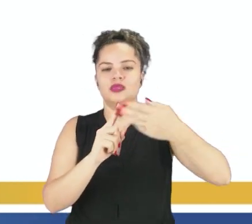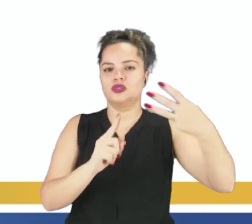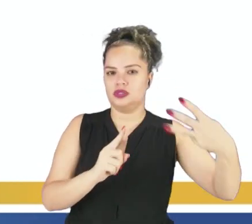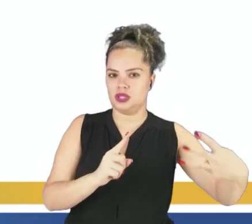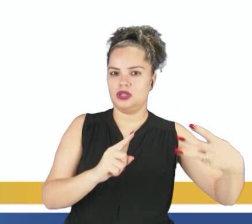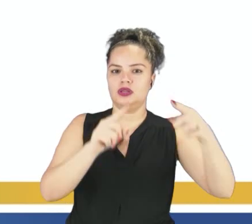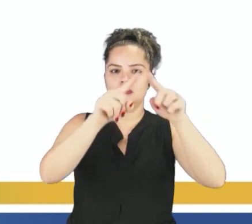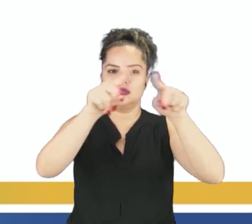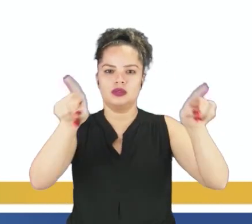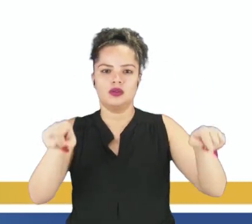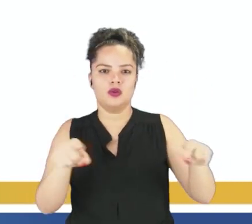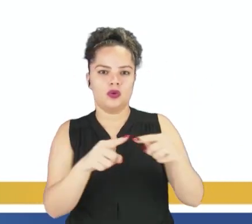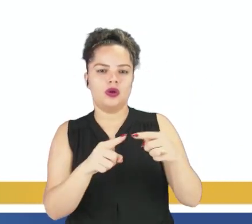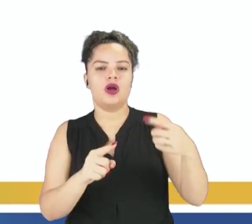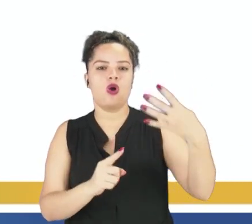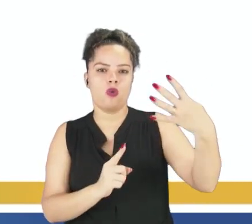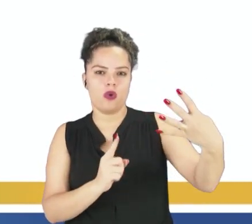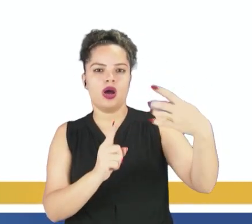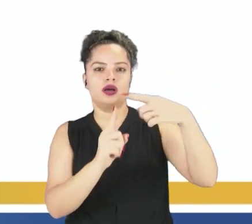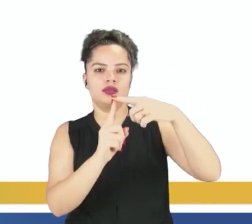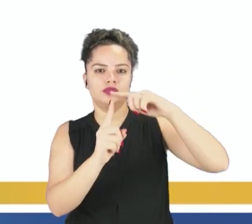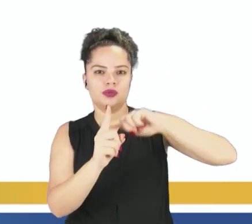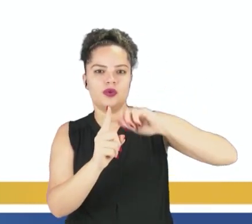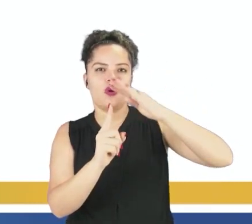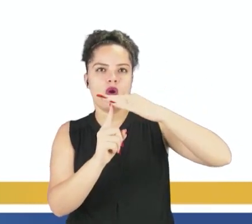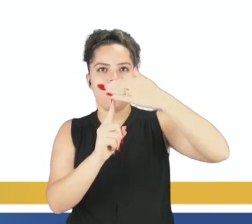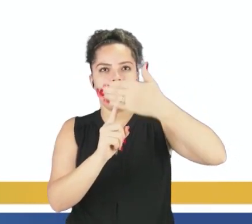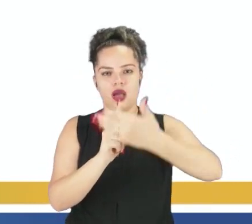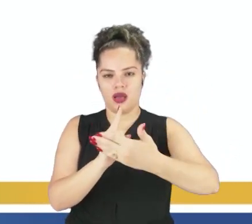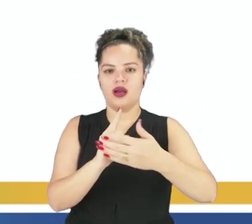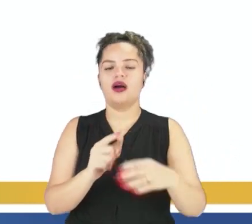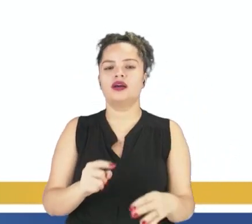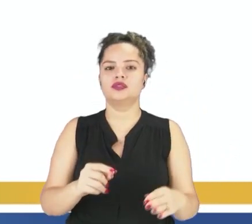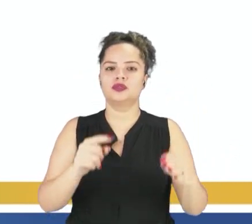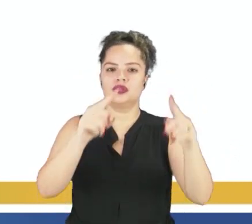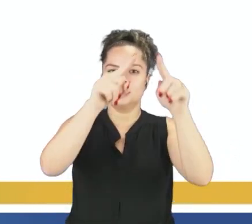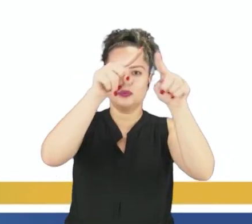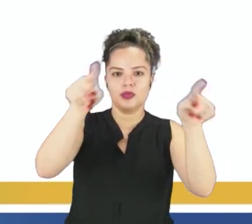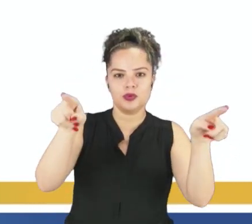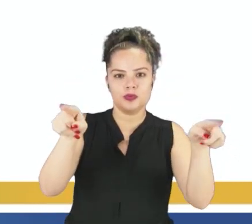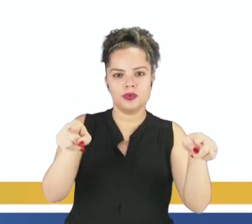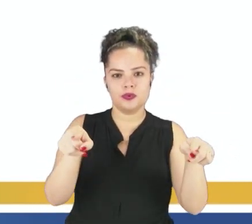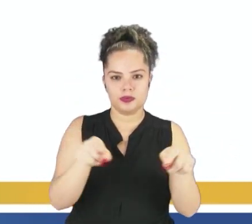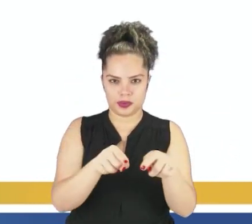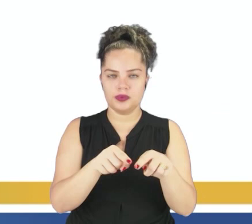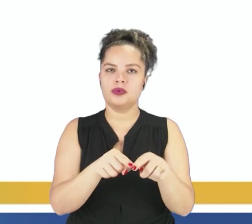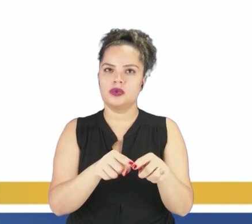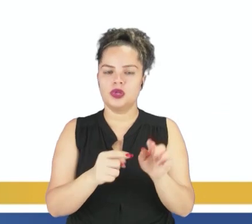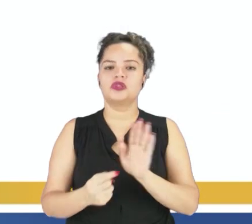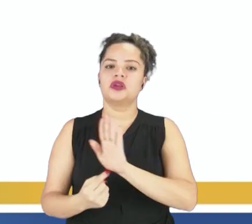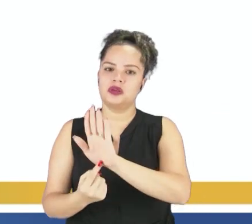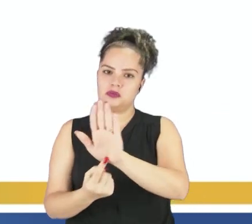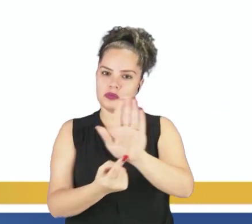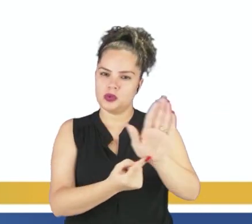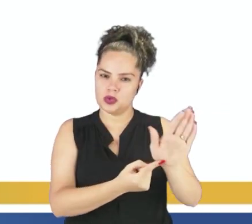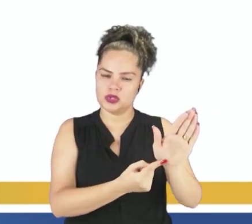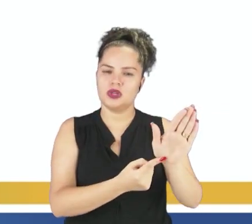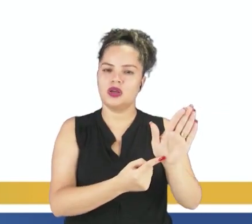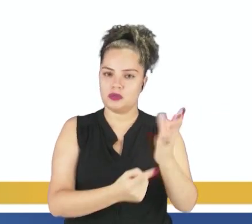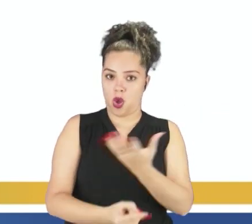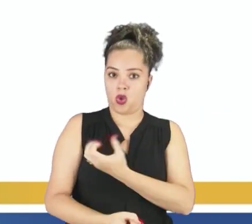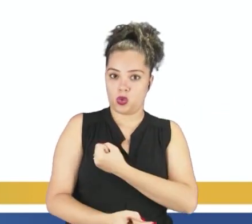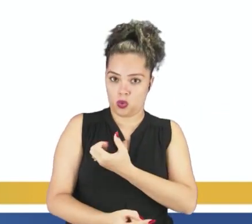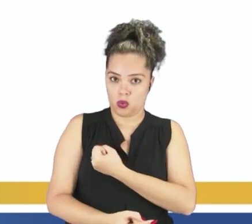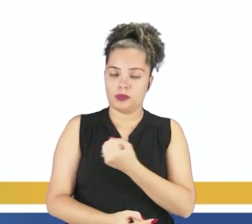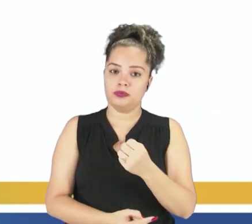lados, um pentágono, 5 lados, um hexágono, 6 lados. E observe que a partir do momento que começam a aumentar o